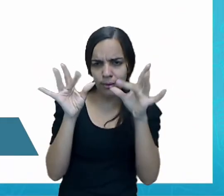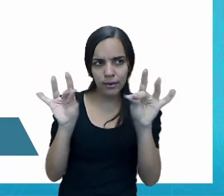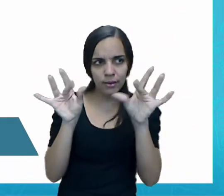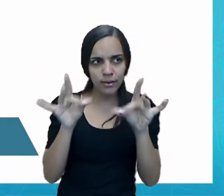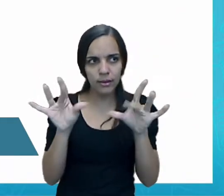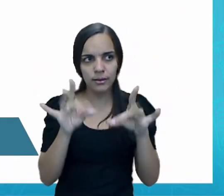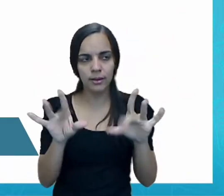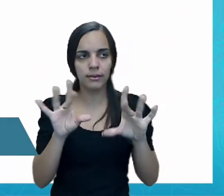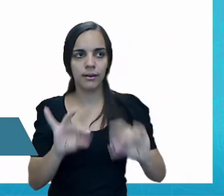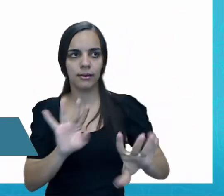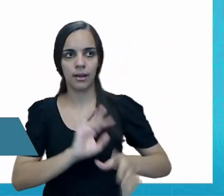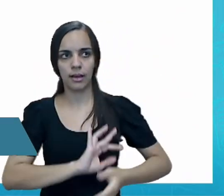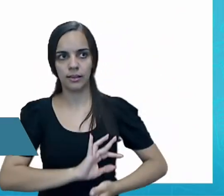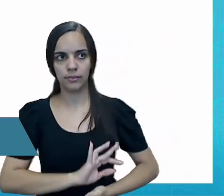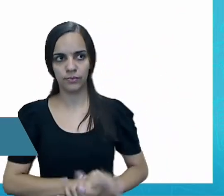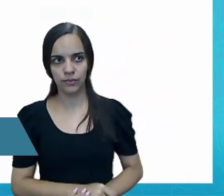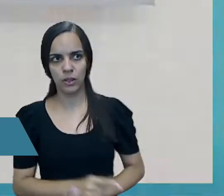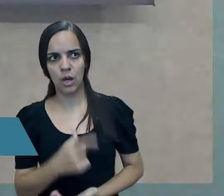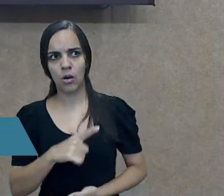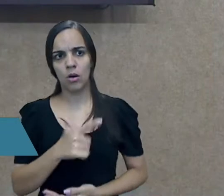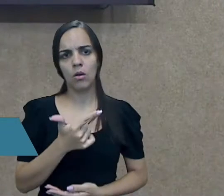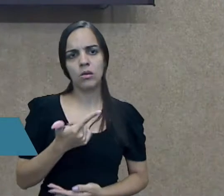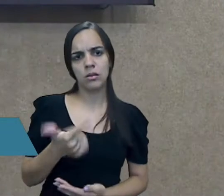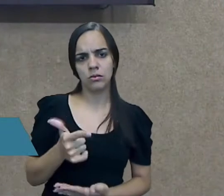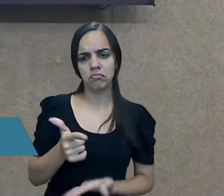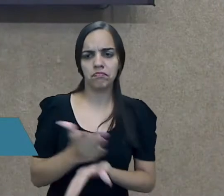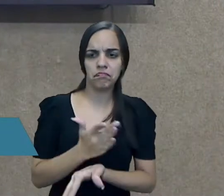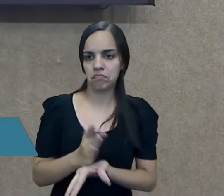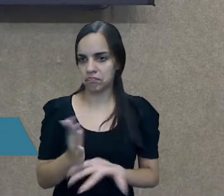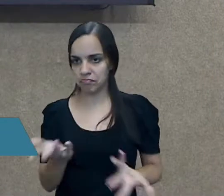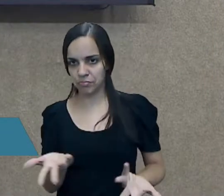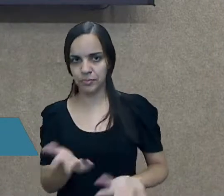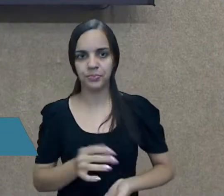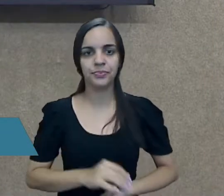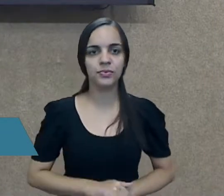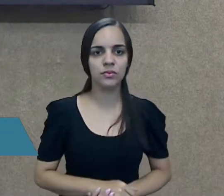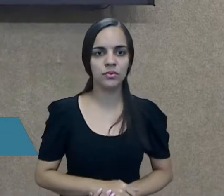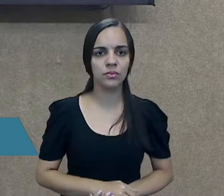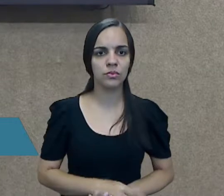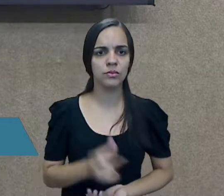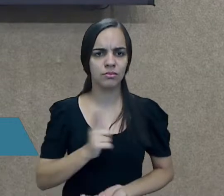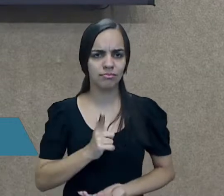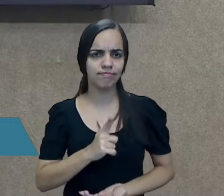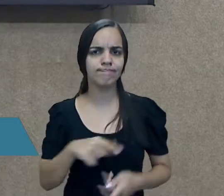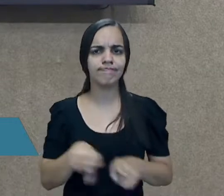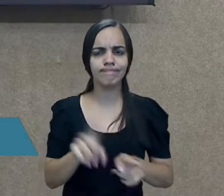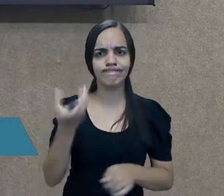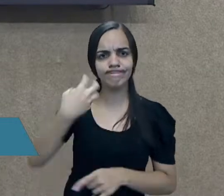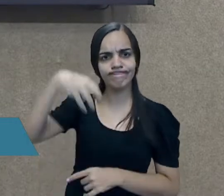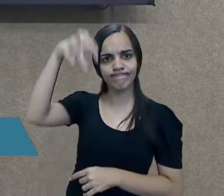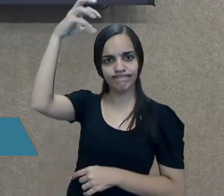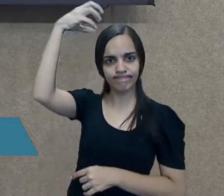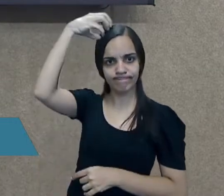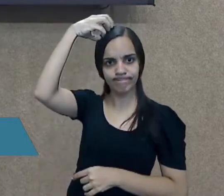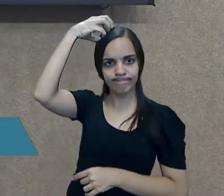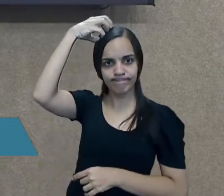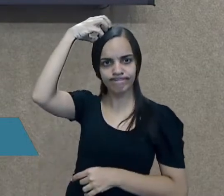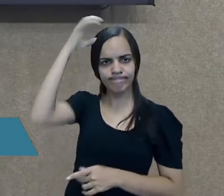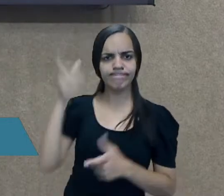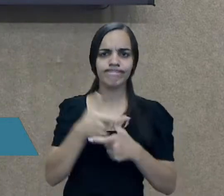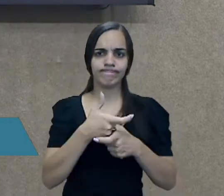aprovar se essa união fere ou não as leis. Também nós temos o imperialismo das